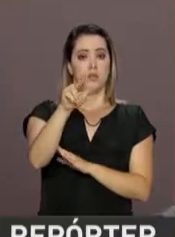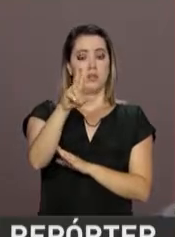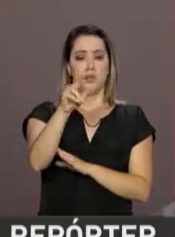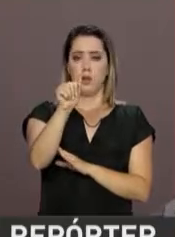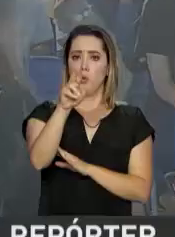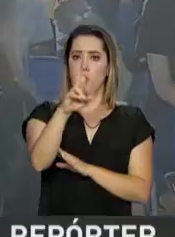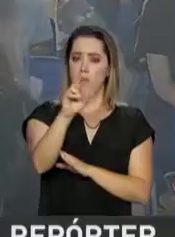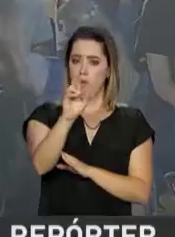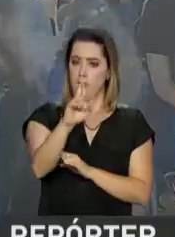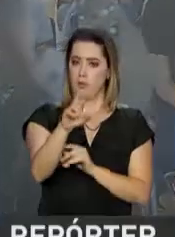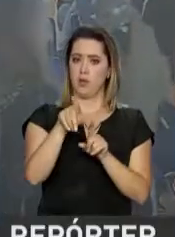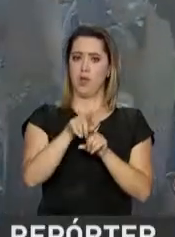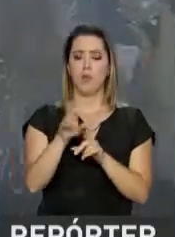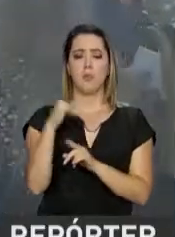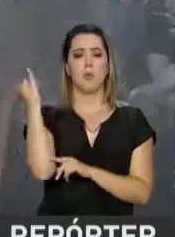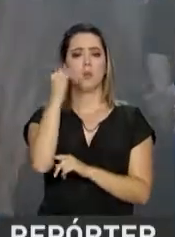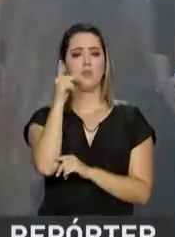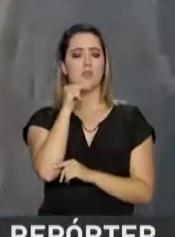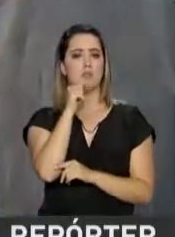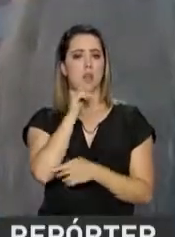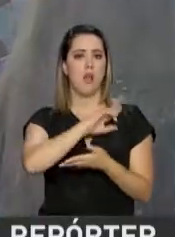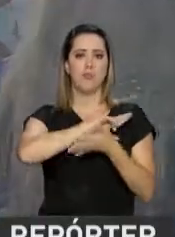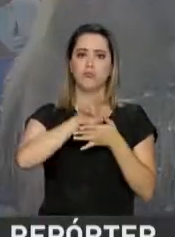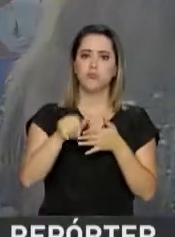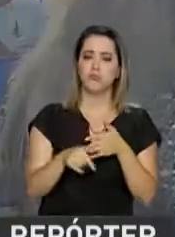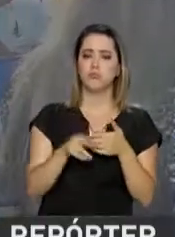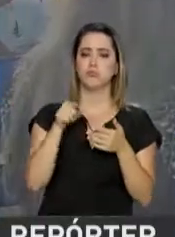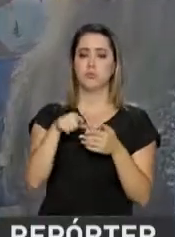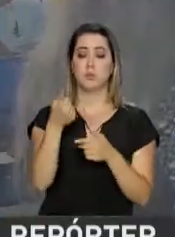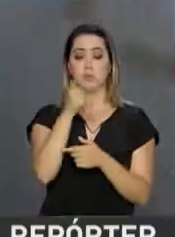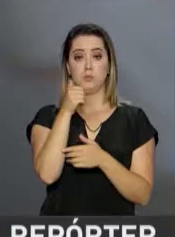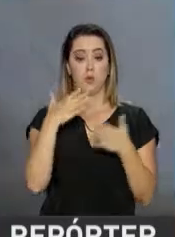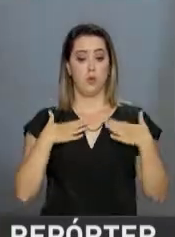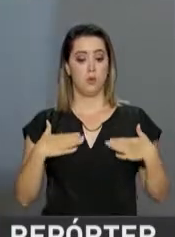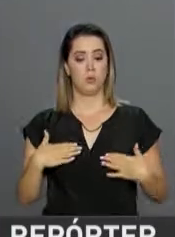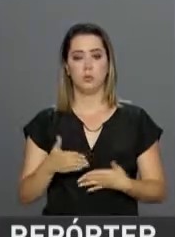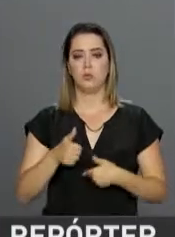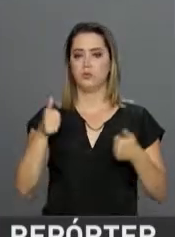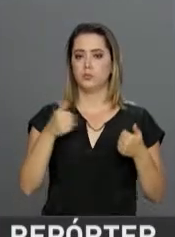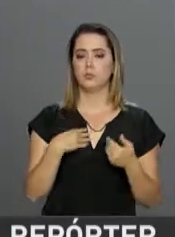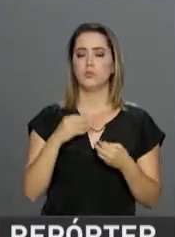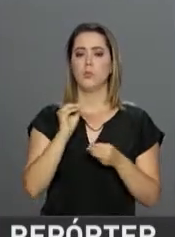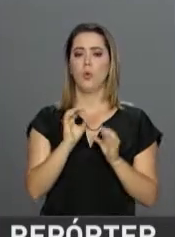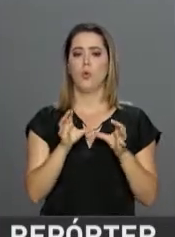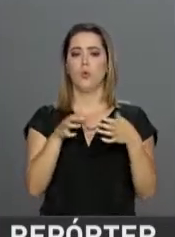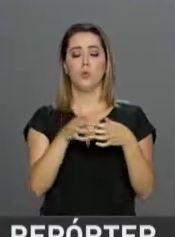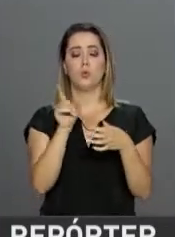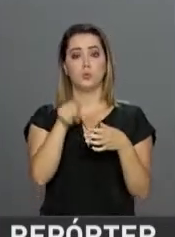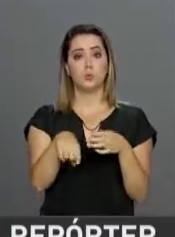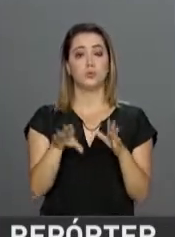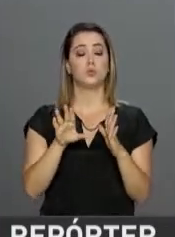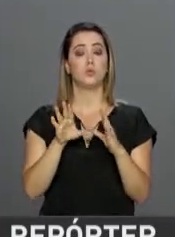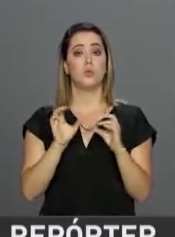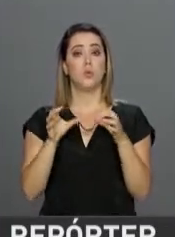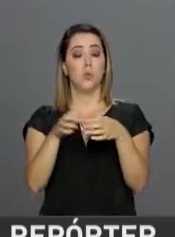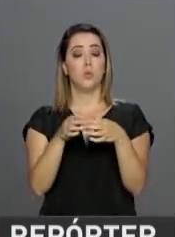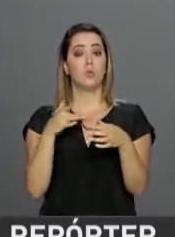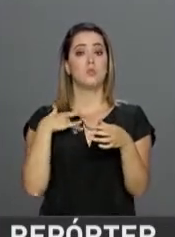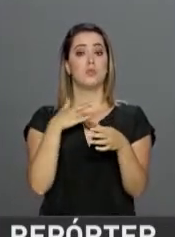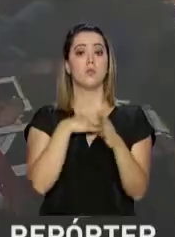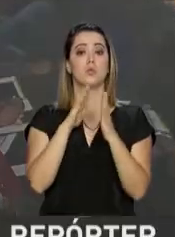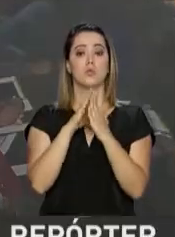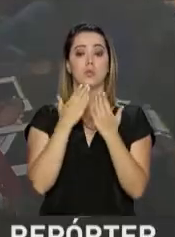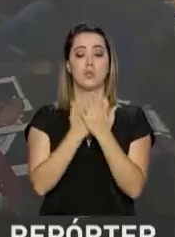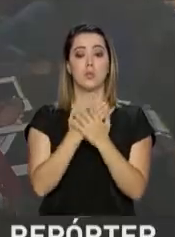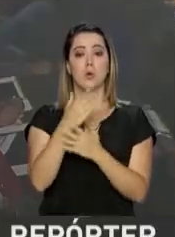minerais a equipe de profissionais que dá a orientação faz parte do programa saúde na escola o ps